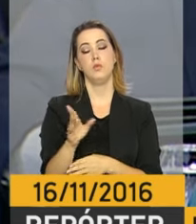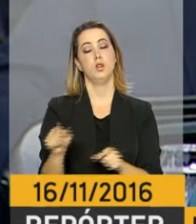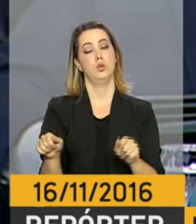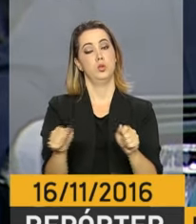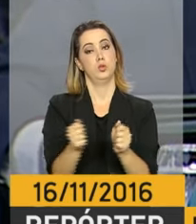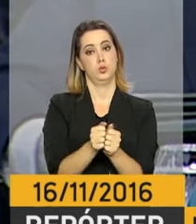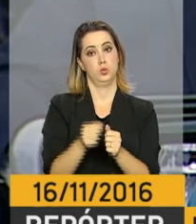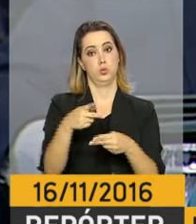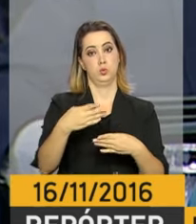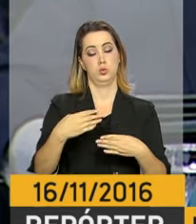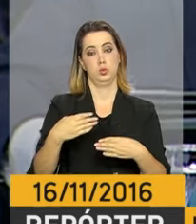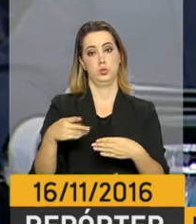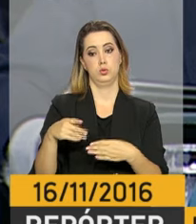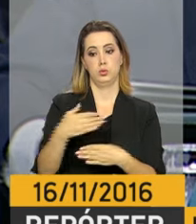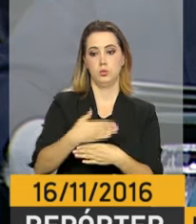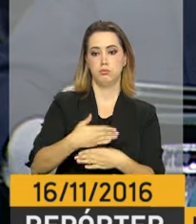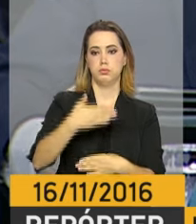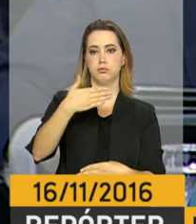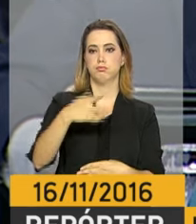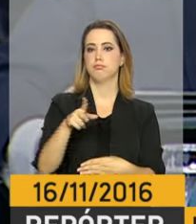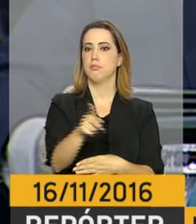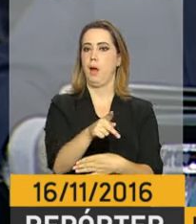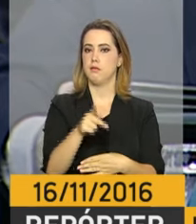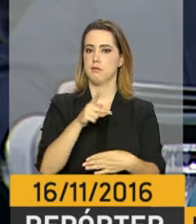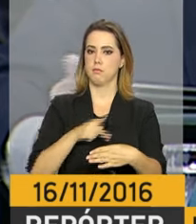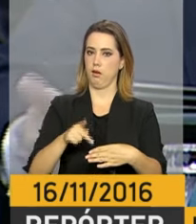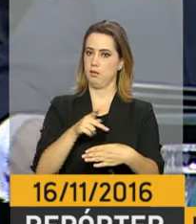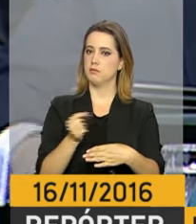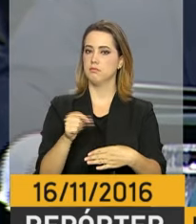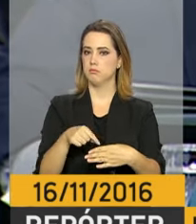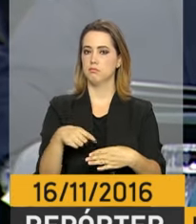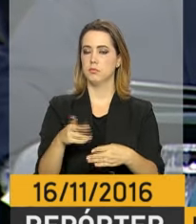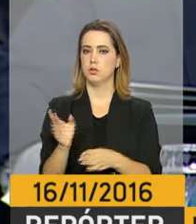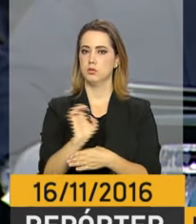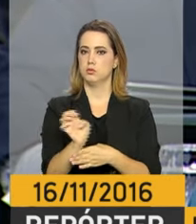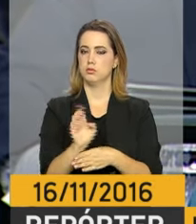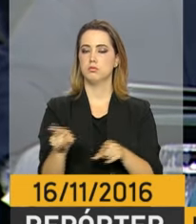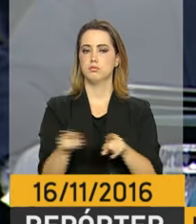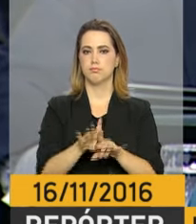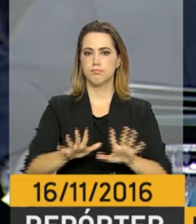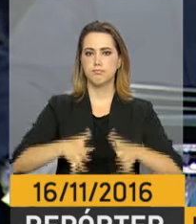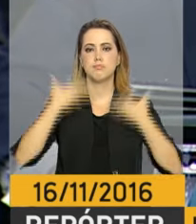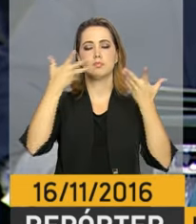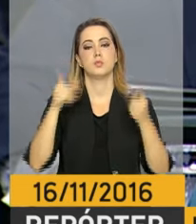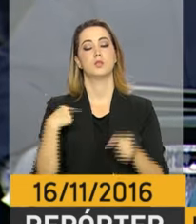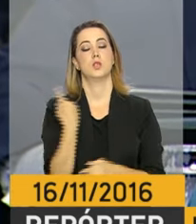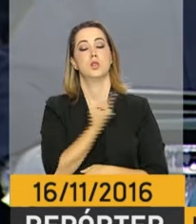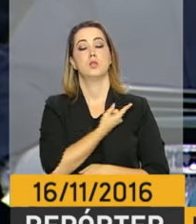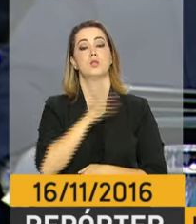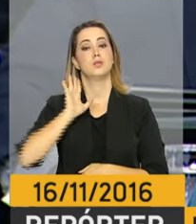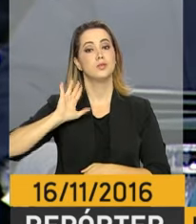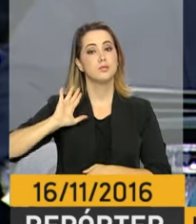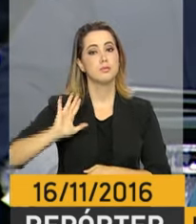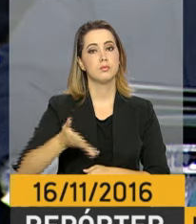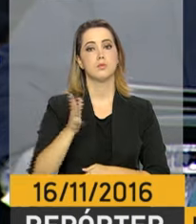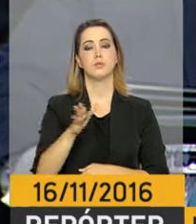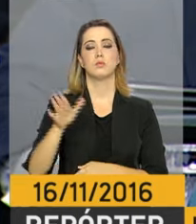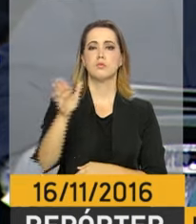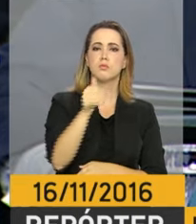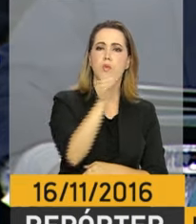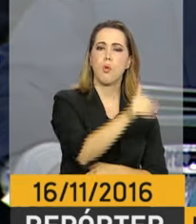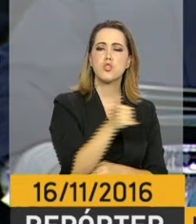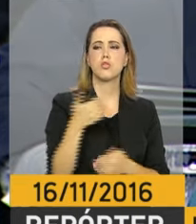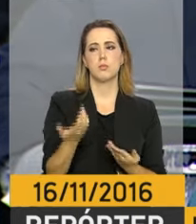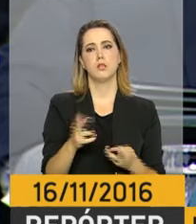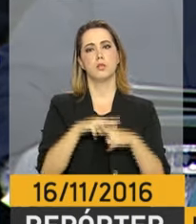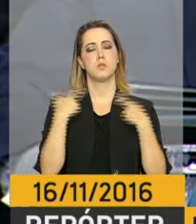fronteira com esses eh países né e por isso que volto a dizer que nós logo chamamos essa